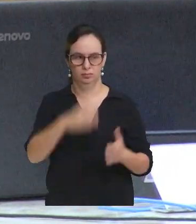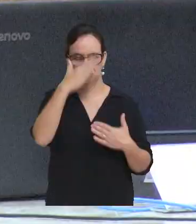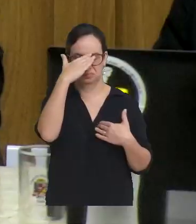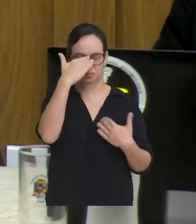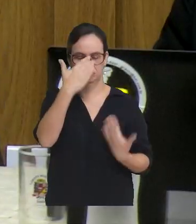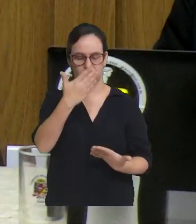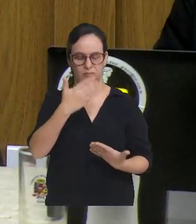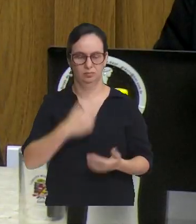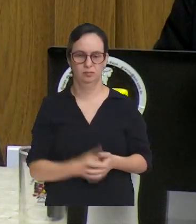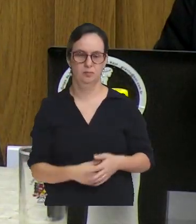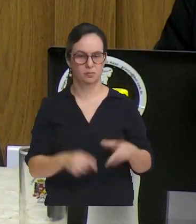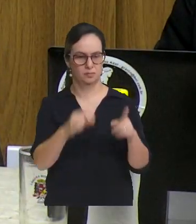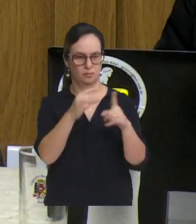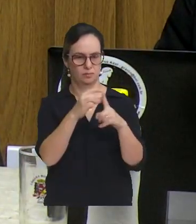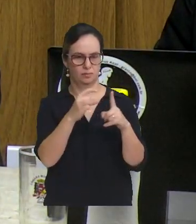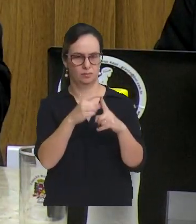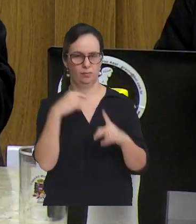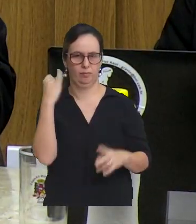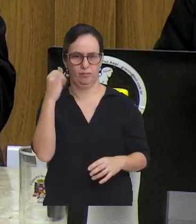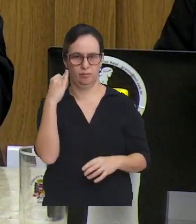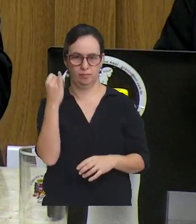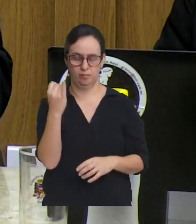se trouxe aqui para nós.